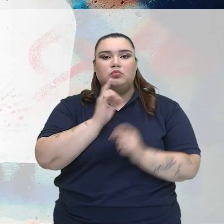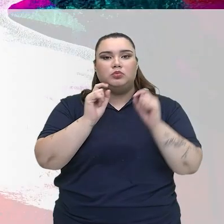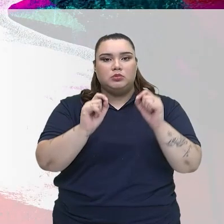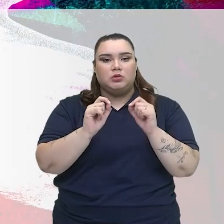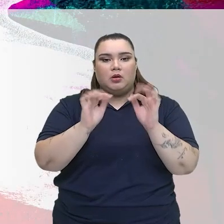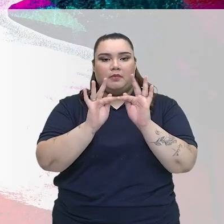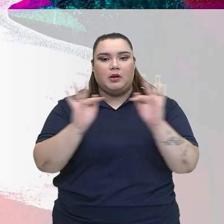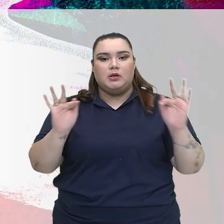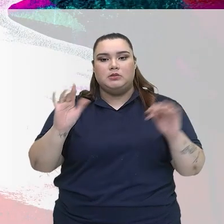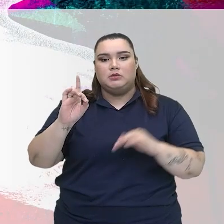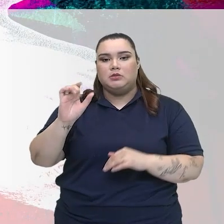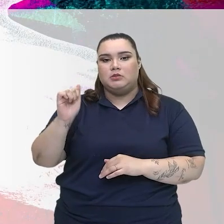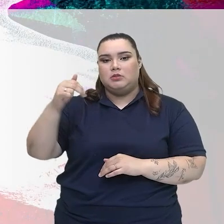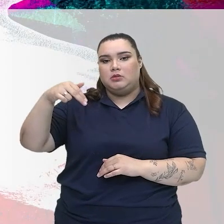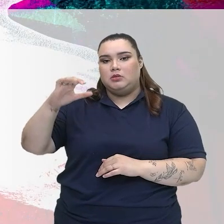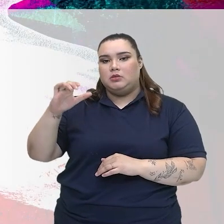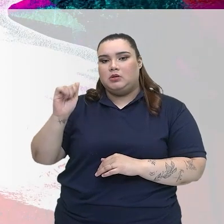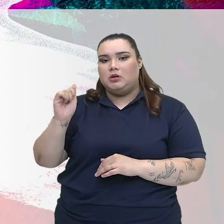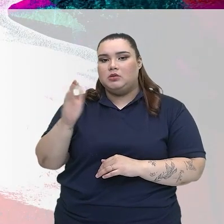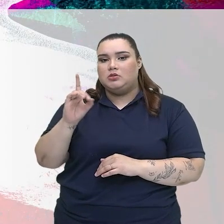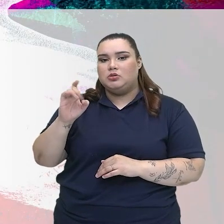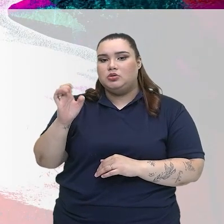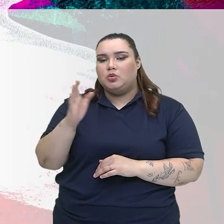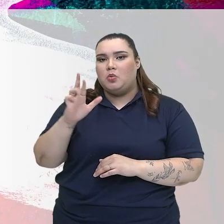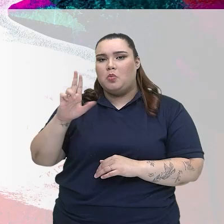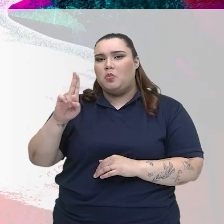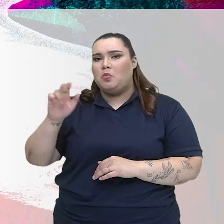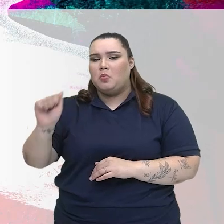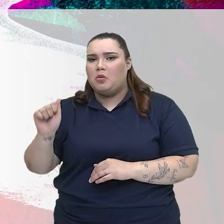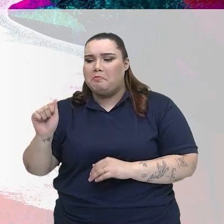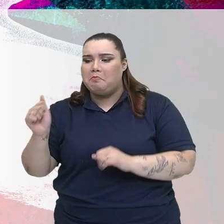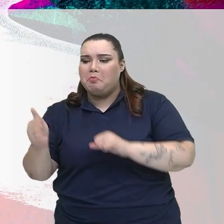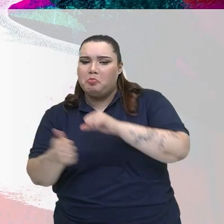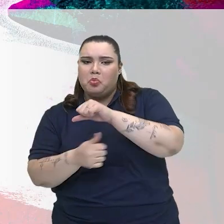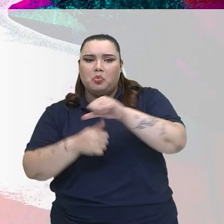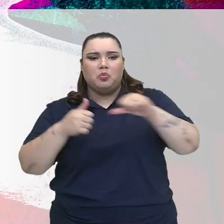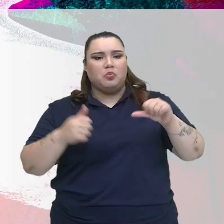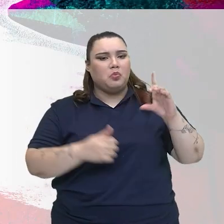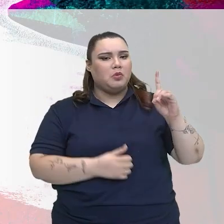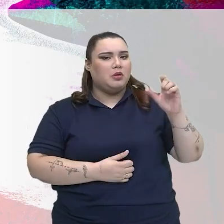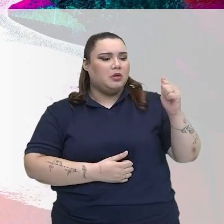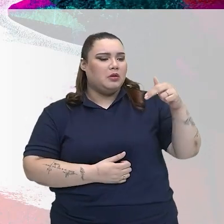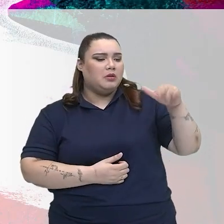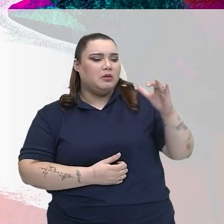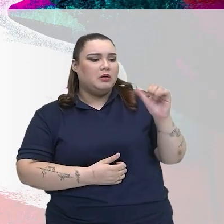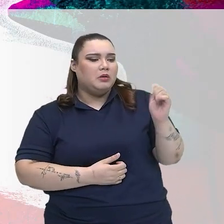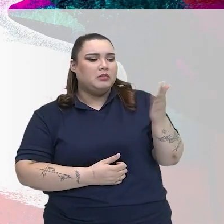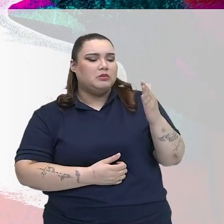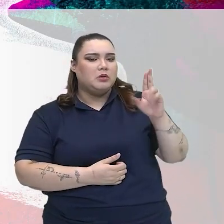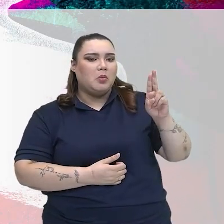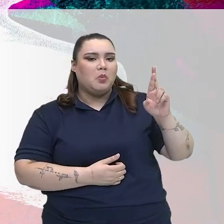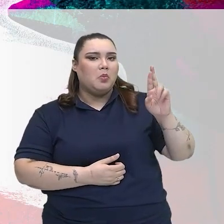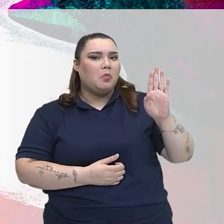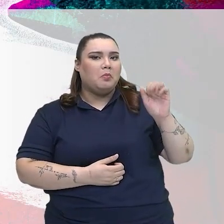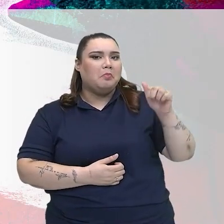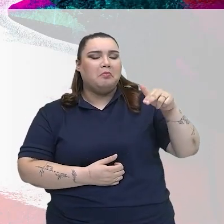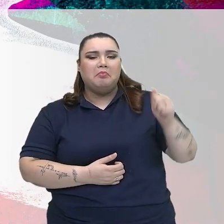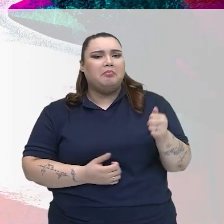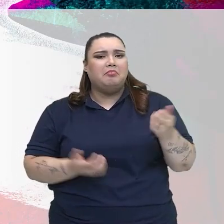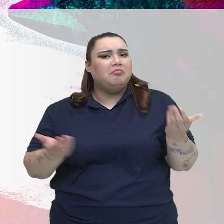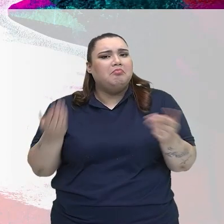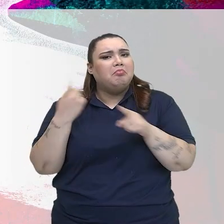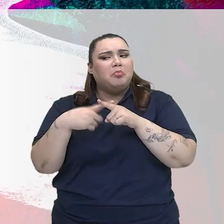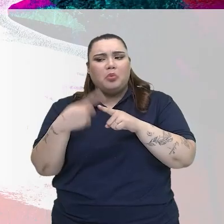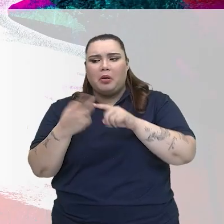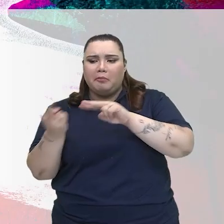de rua. Mas por que houve essa mudança, né, de danças de rua para danças urbanas? Qual é a necessidade de haver